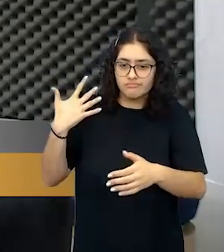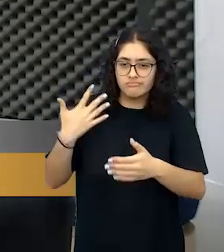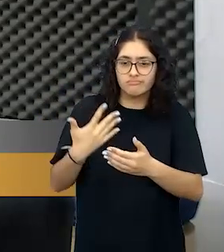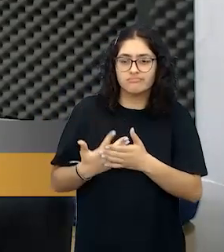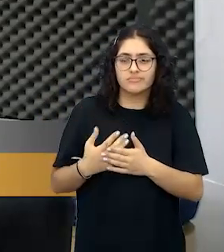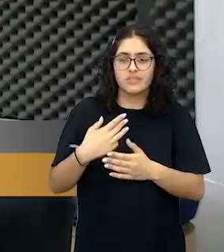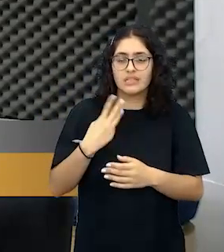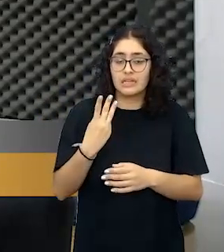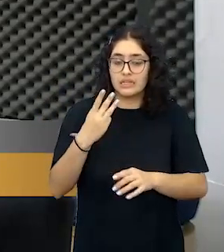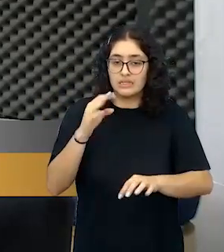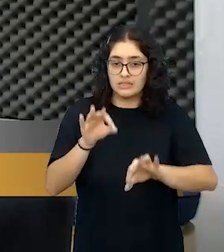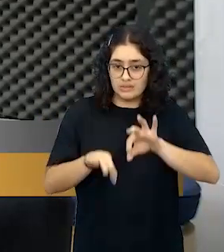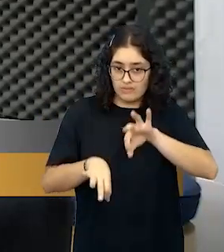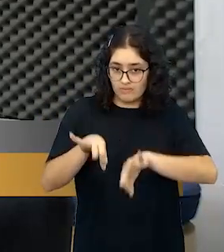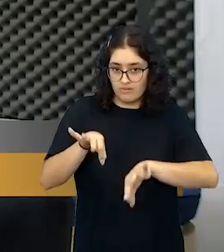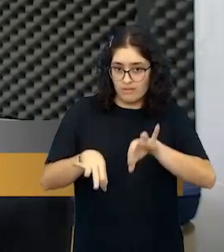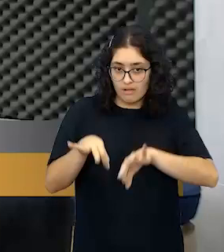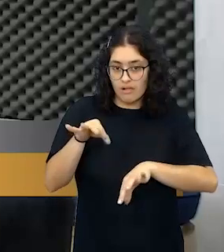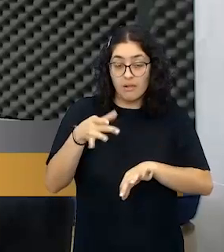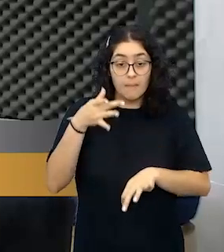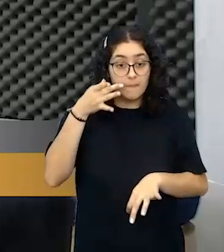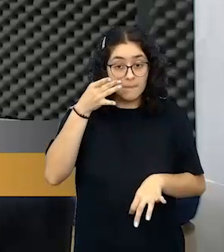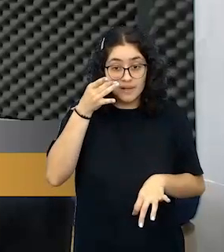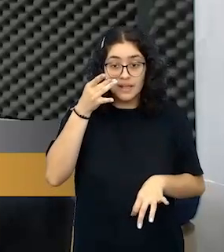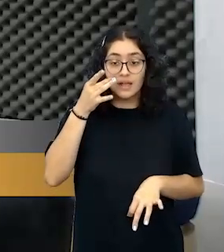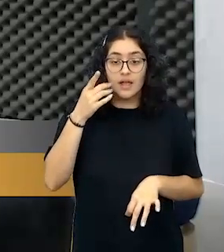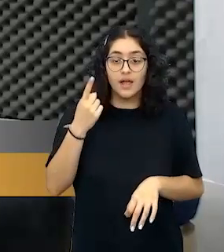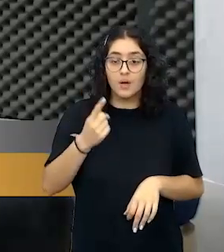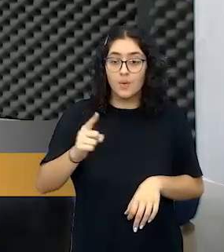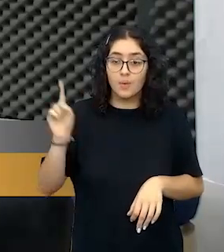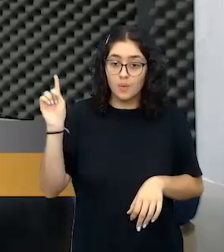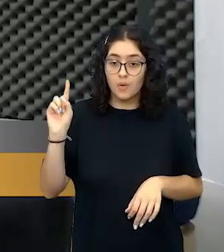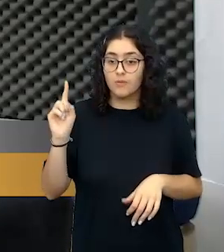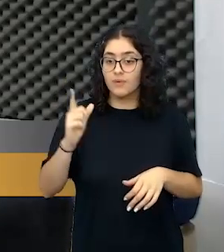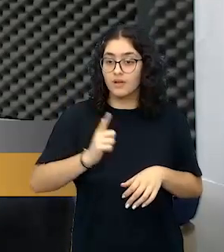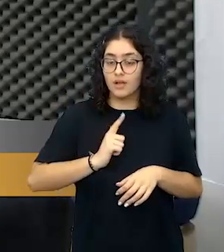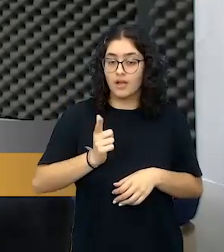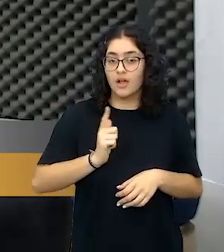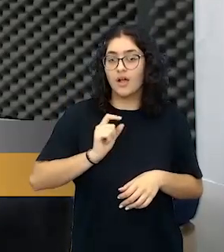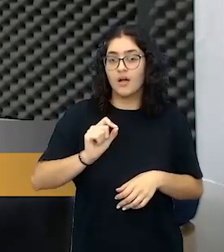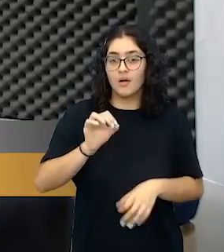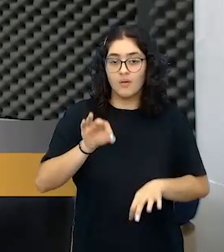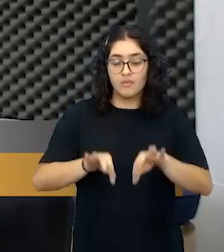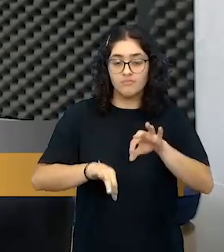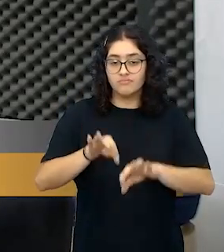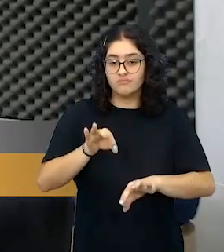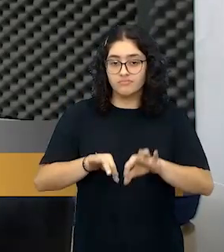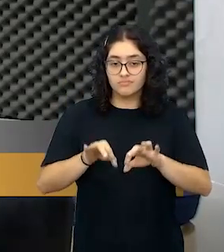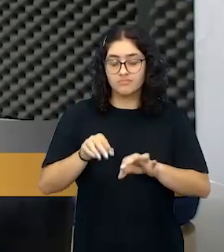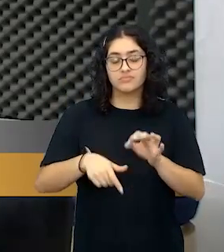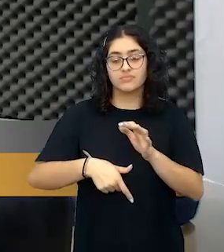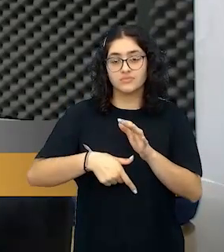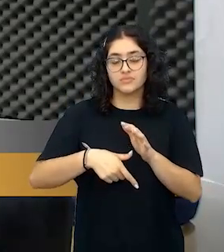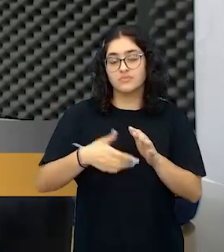3 oficinas presenciais e a última oficina que nós tivemos foi a oficina sobre pré-iniciação